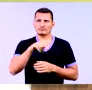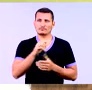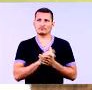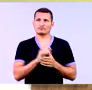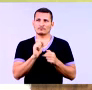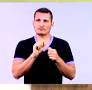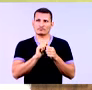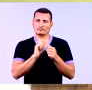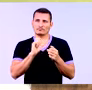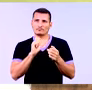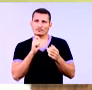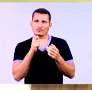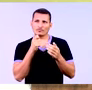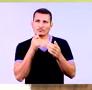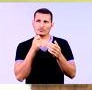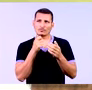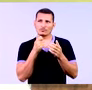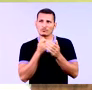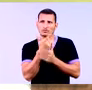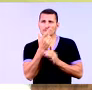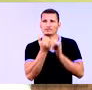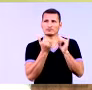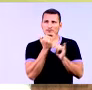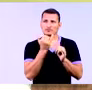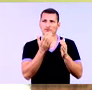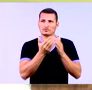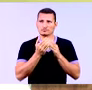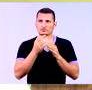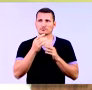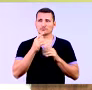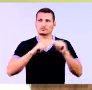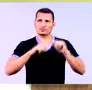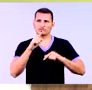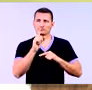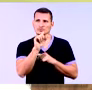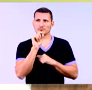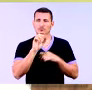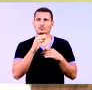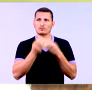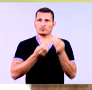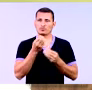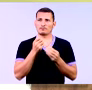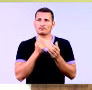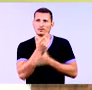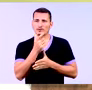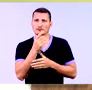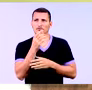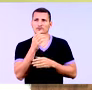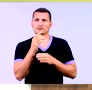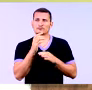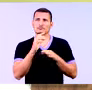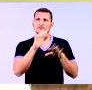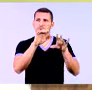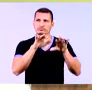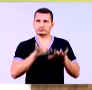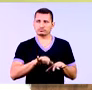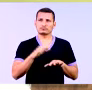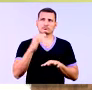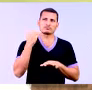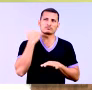pela internet, faz o pedido do produto, escolhe a forma de pagamento, coloca depois os dados da conta bancária,